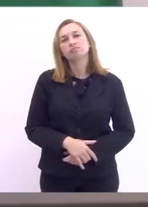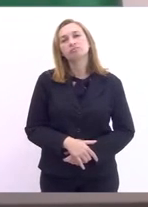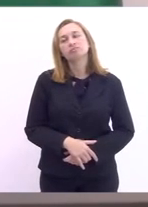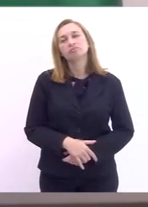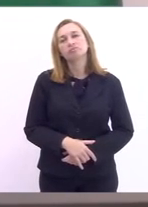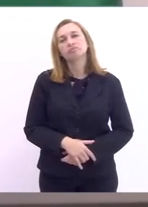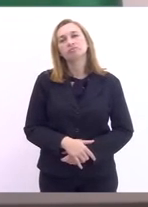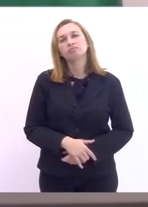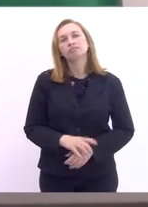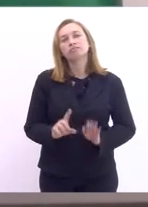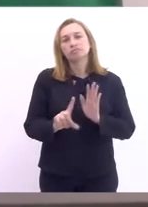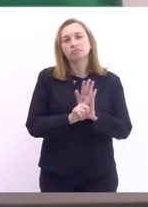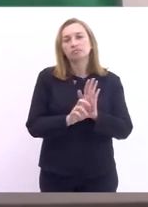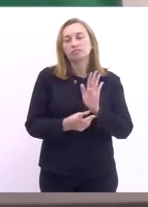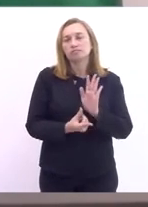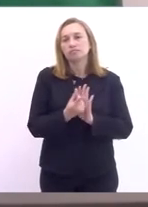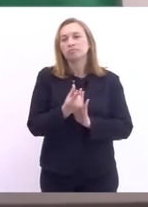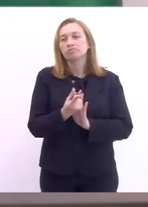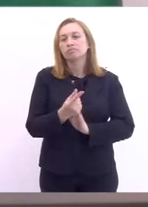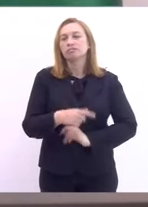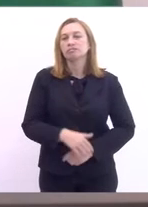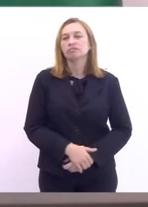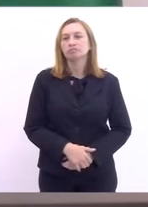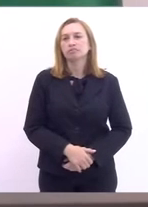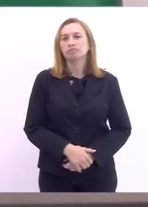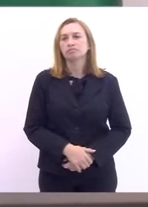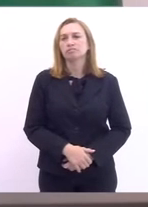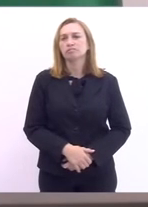da LDO tá contemplando, né,